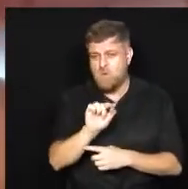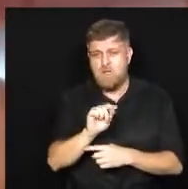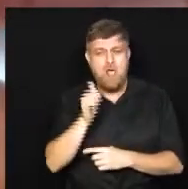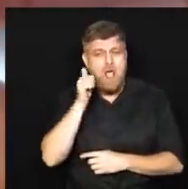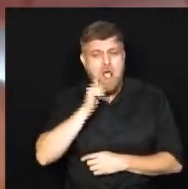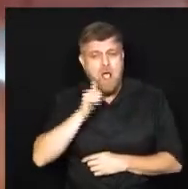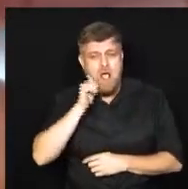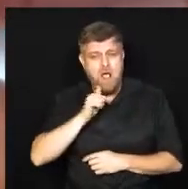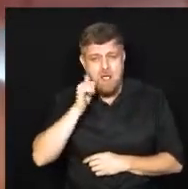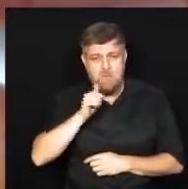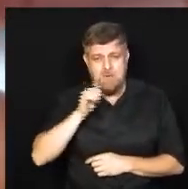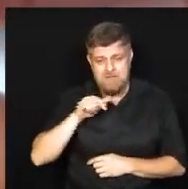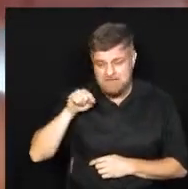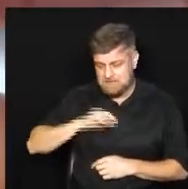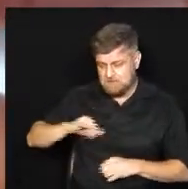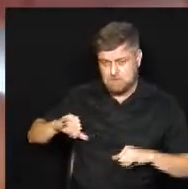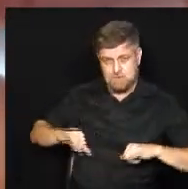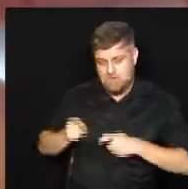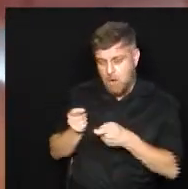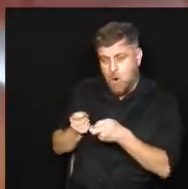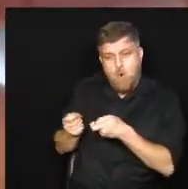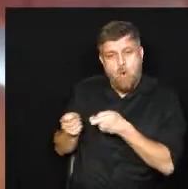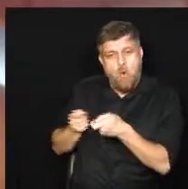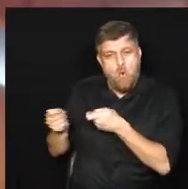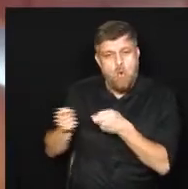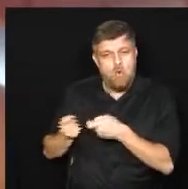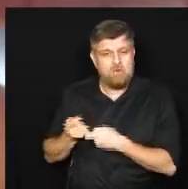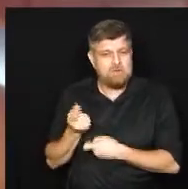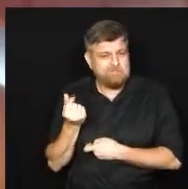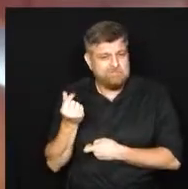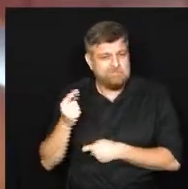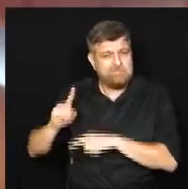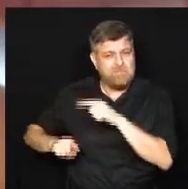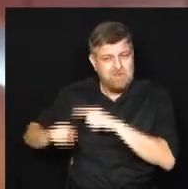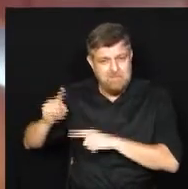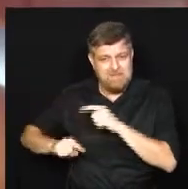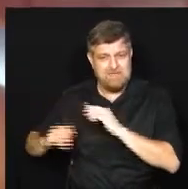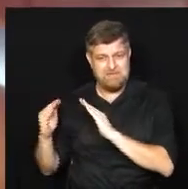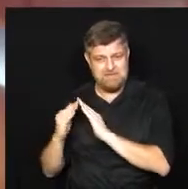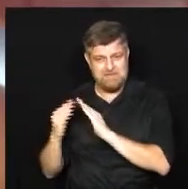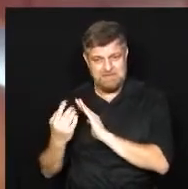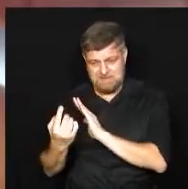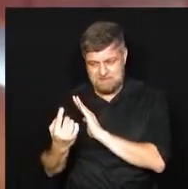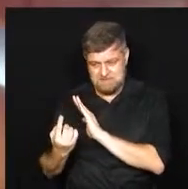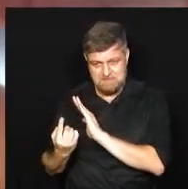a violência patrimonial, quer dizer, o controle sobre os bens das mulheres